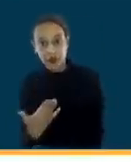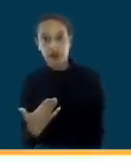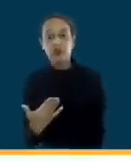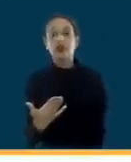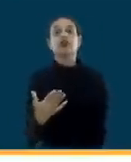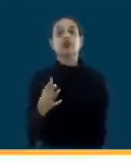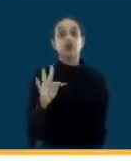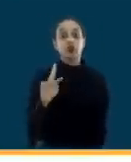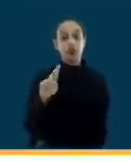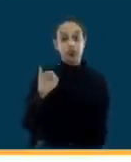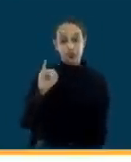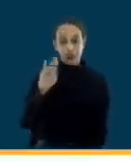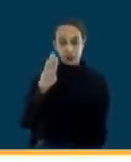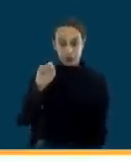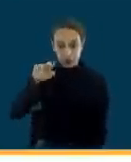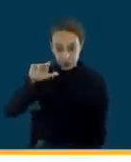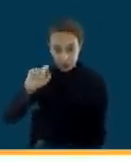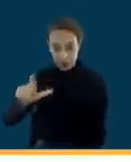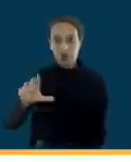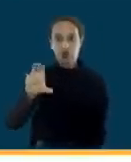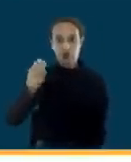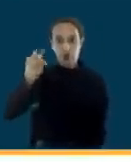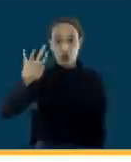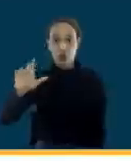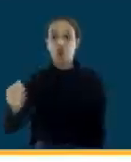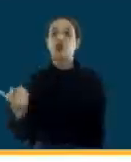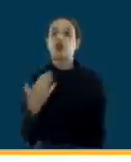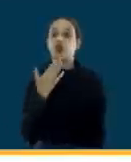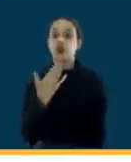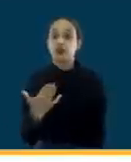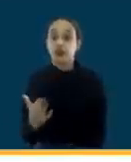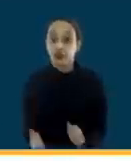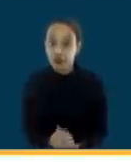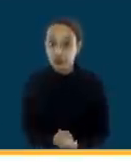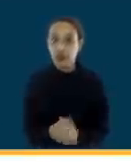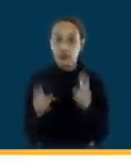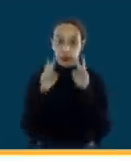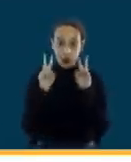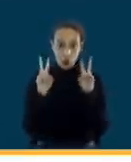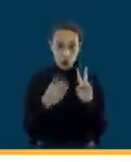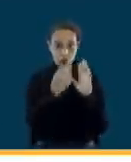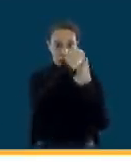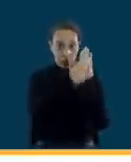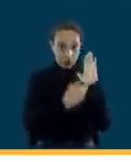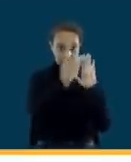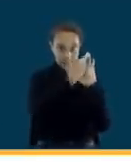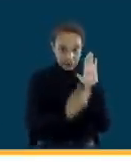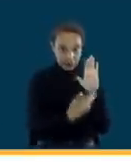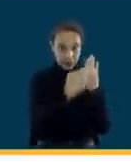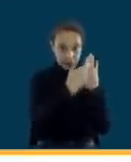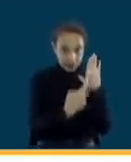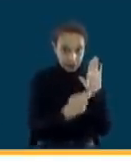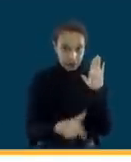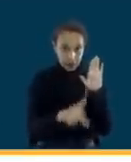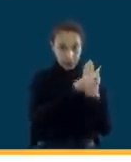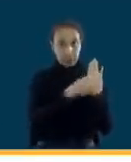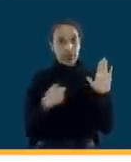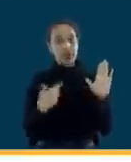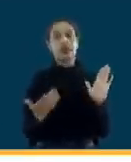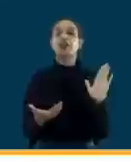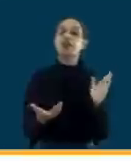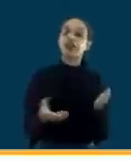que seria uma espécie de auditoria antecipada, para olhar o texto da regulamentação e fazer algumas